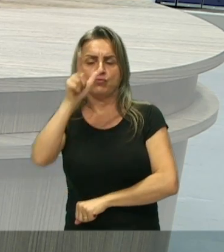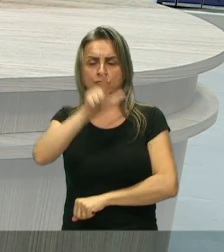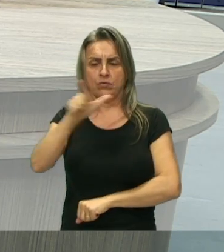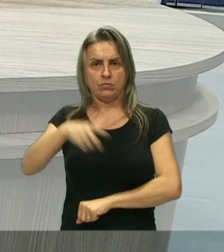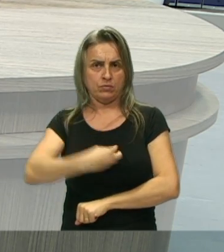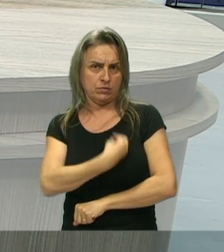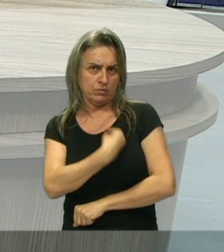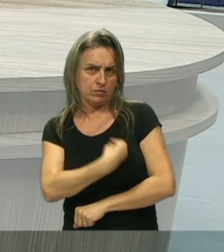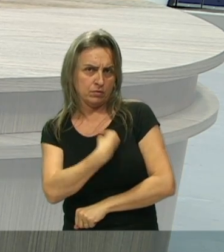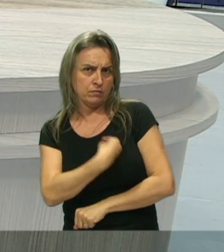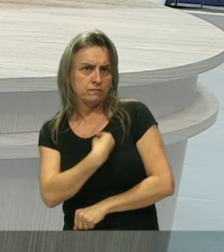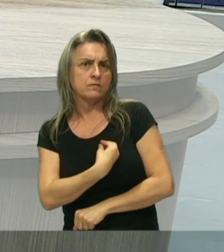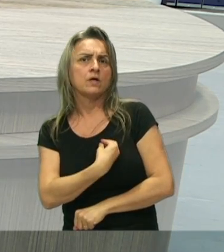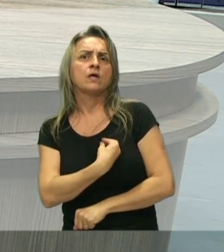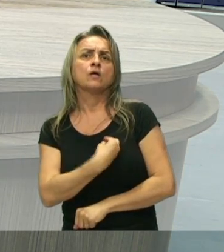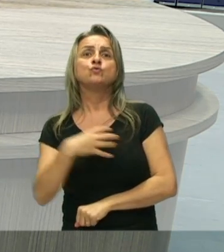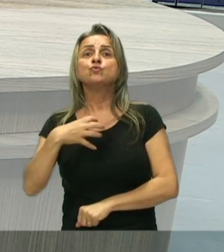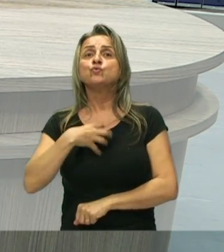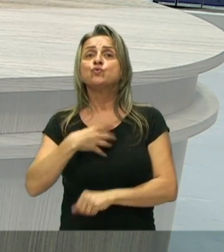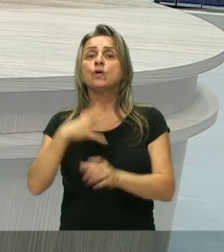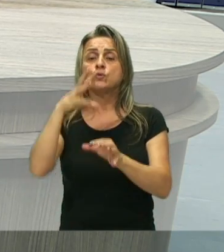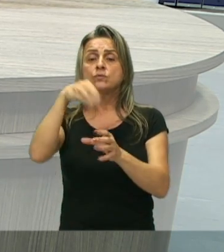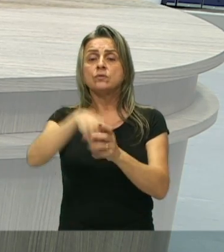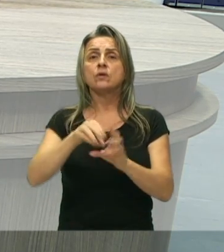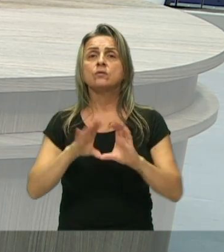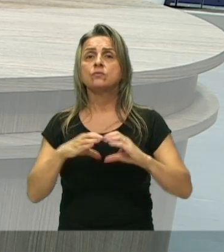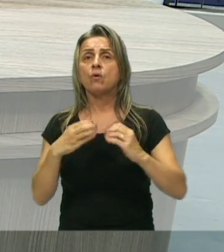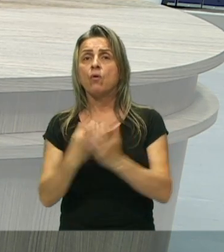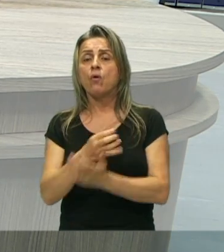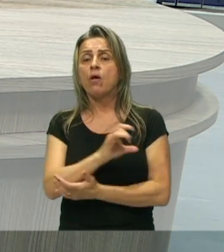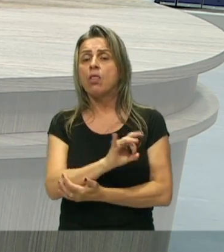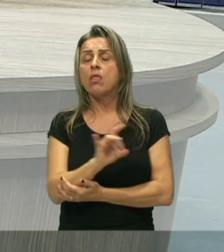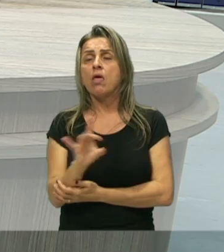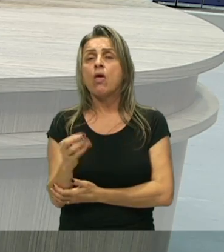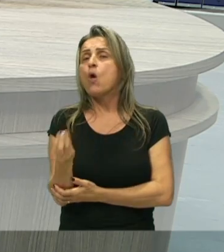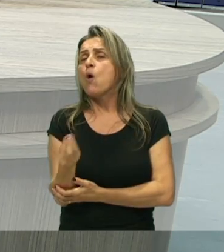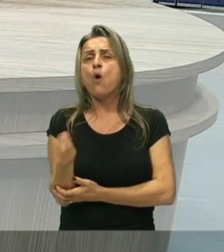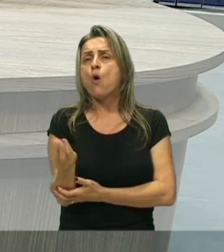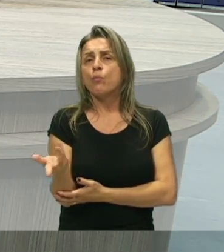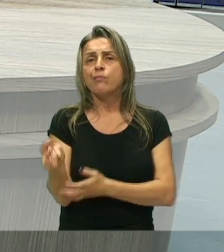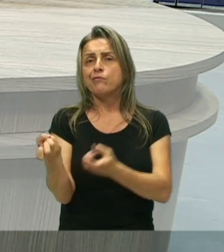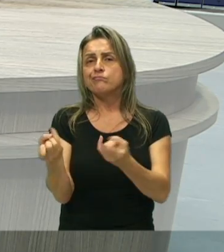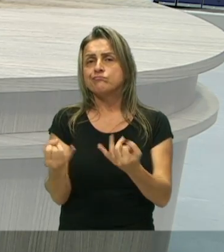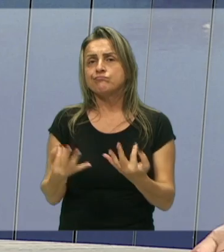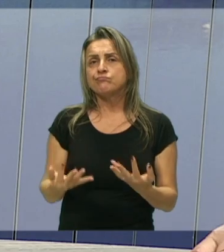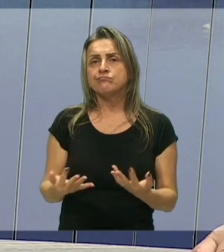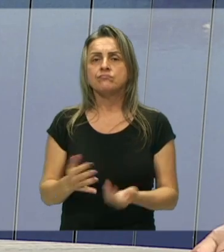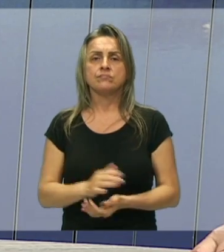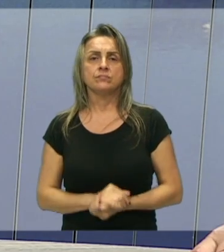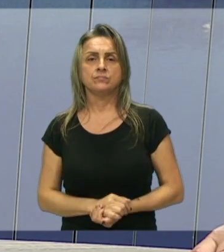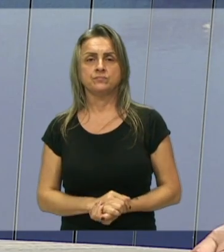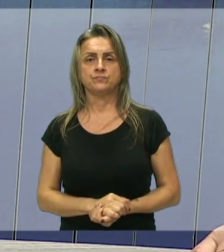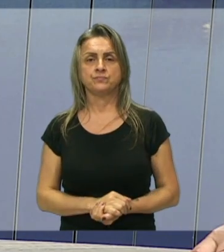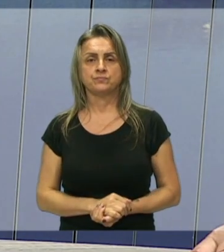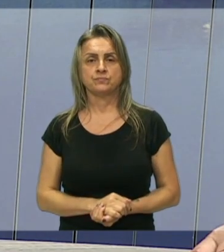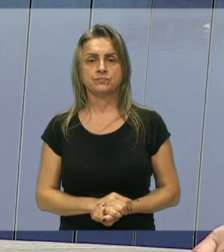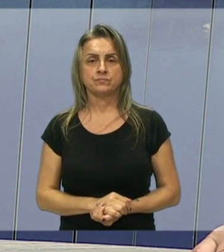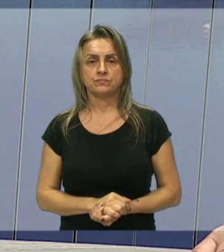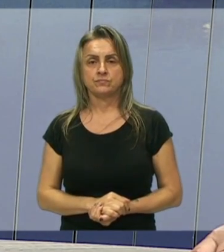seja do convívio dentro das suas comunidades. Como é que é? Porque lá, para